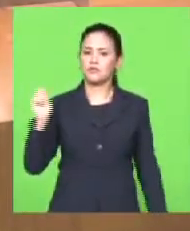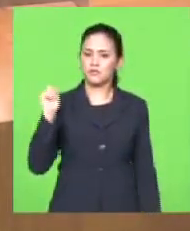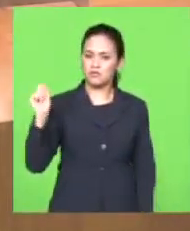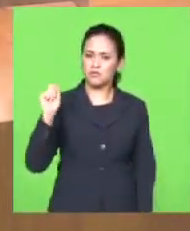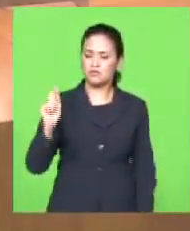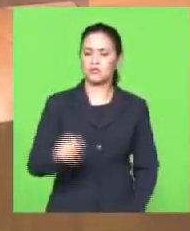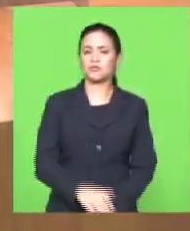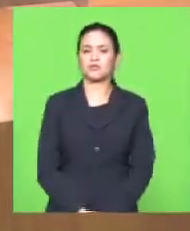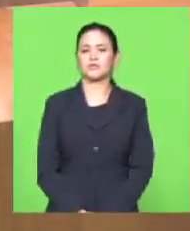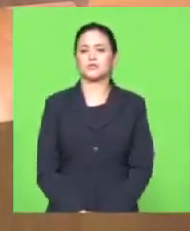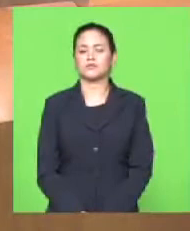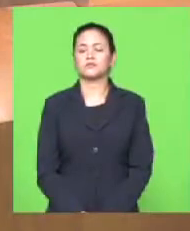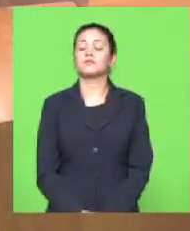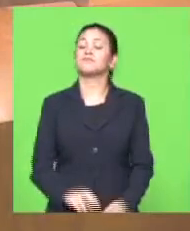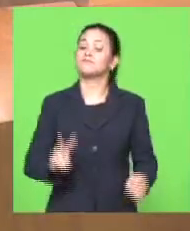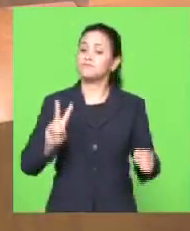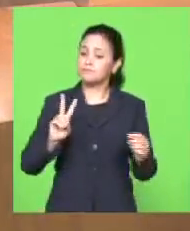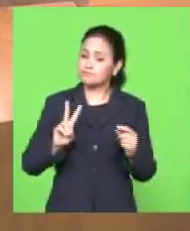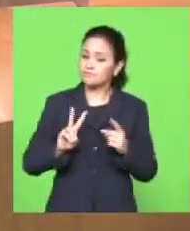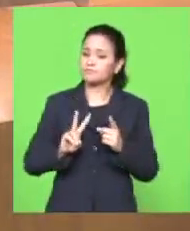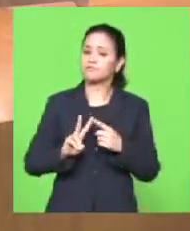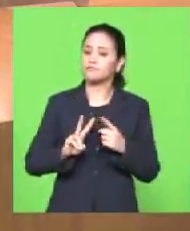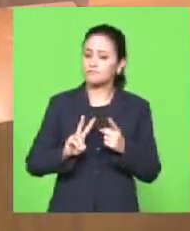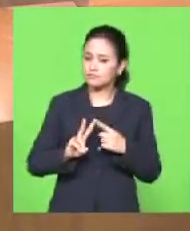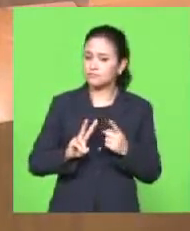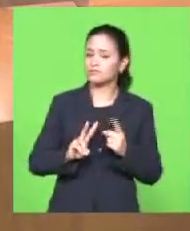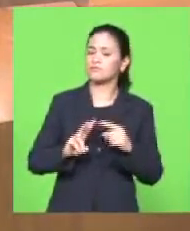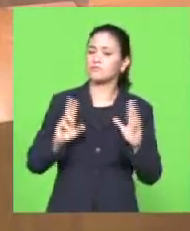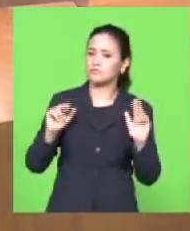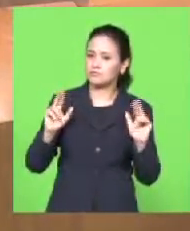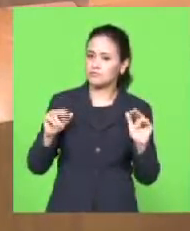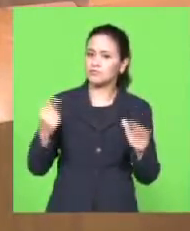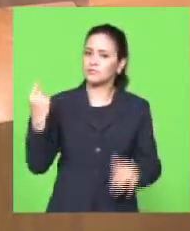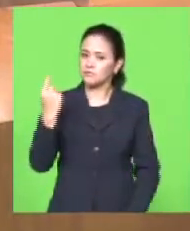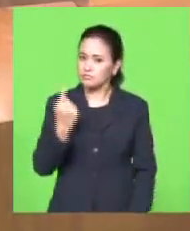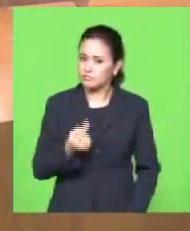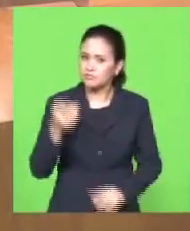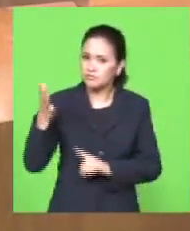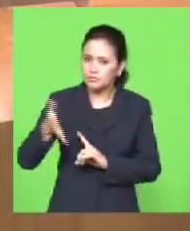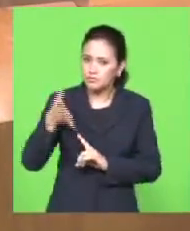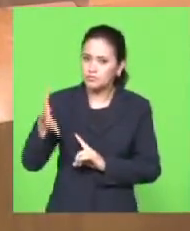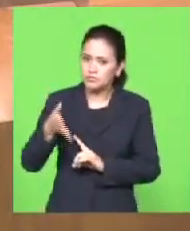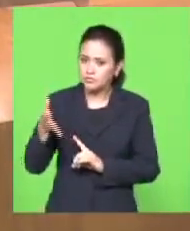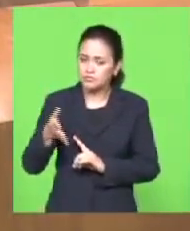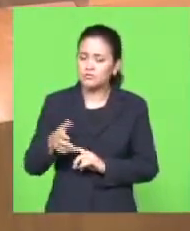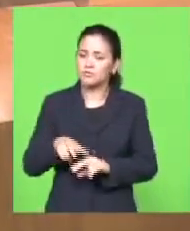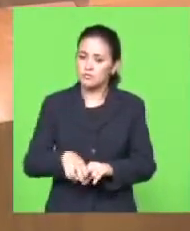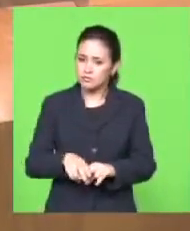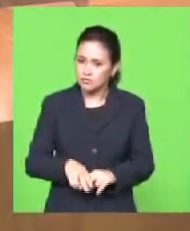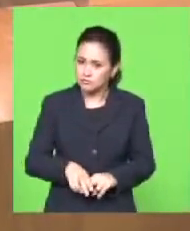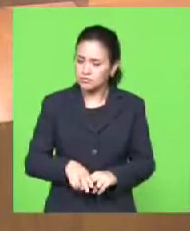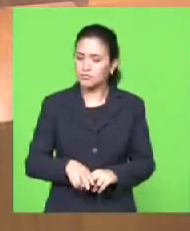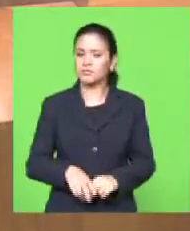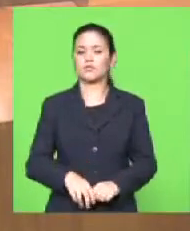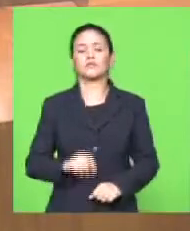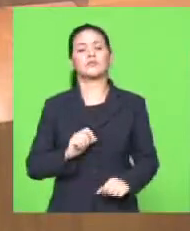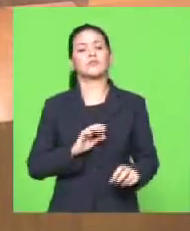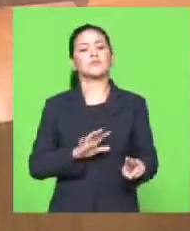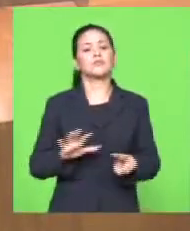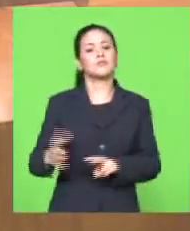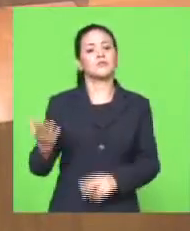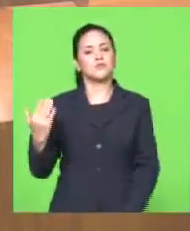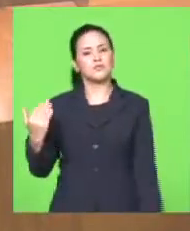outro assunto que me traz aqui à tribuna é que, na semana passada, a deputada Valéria